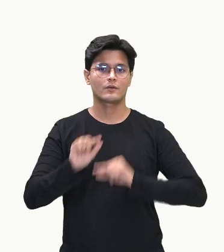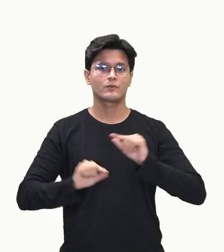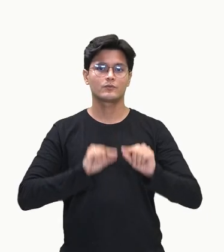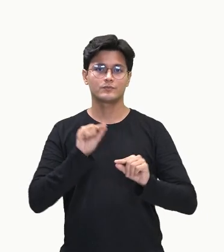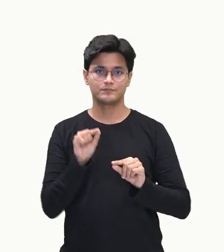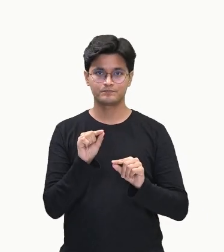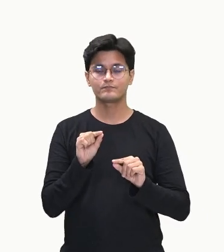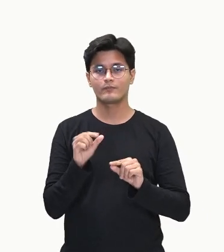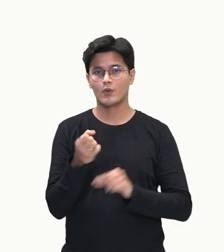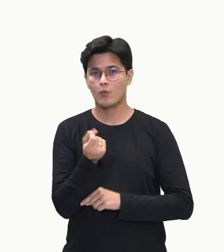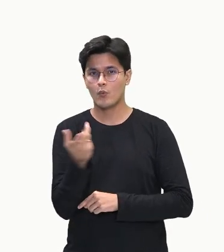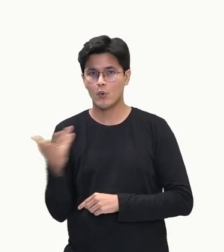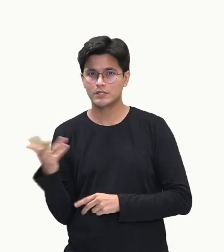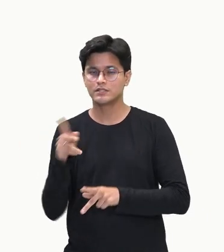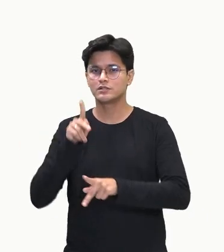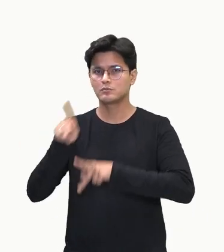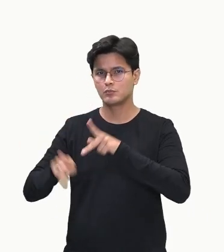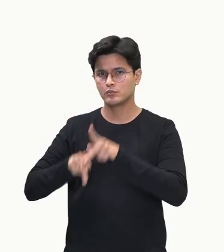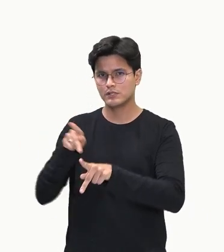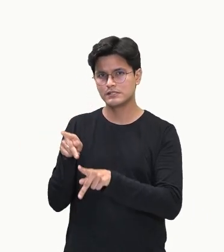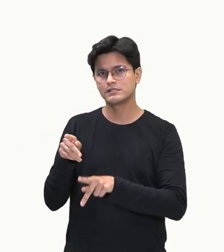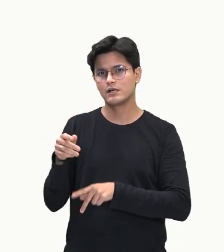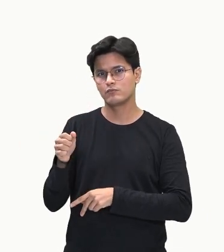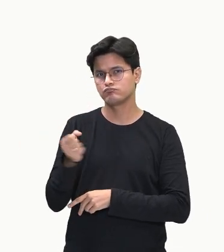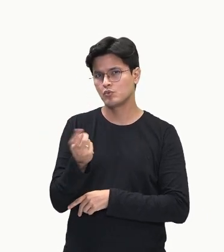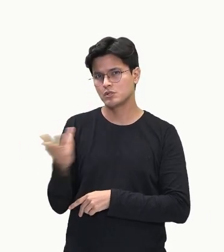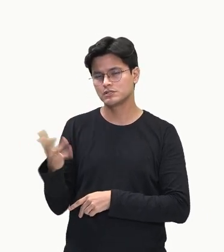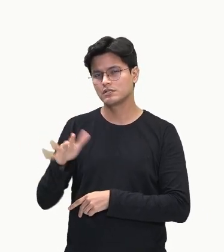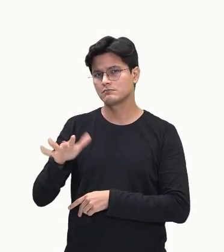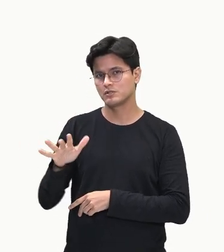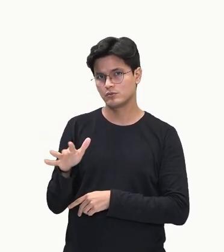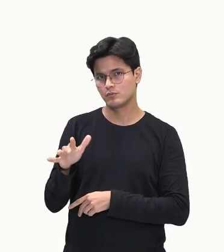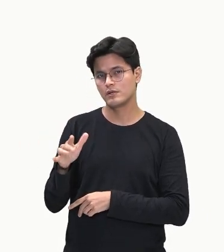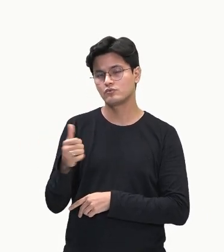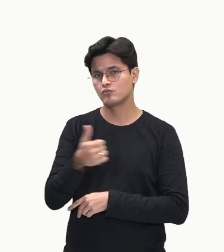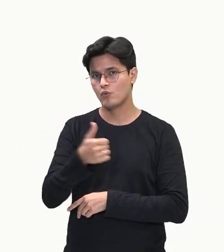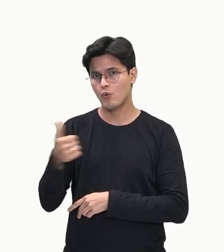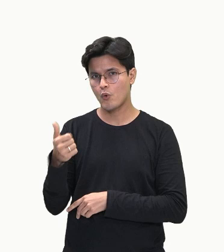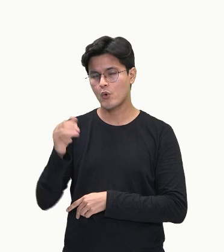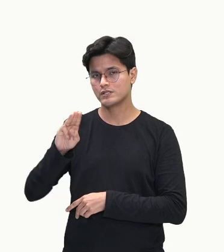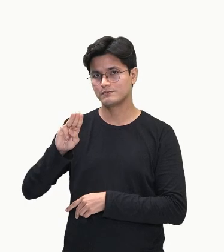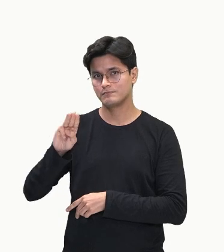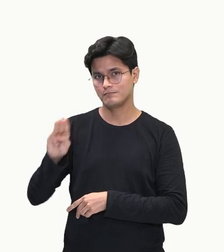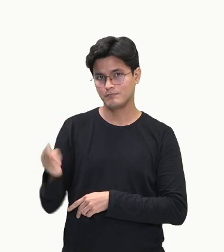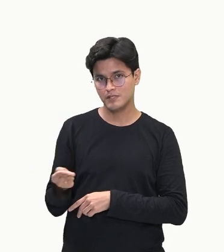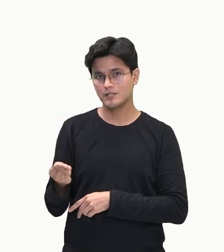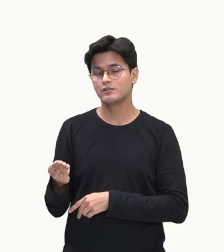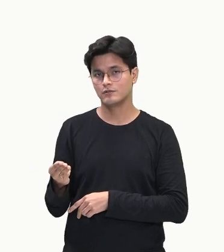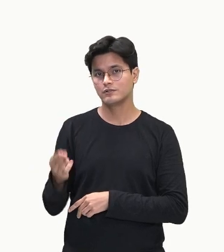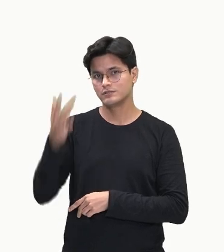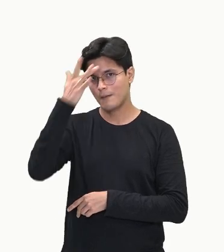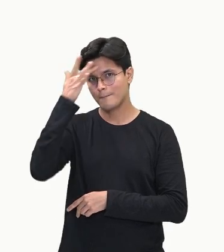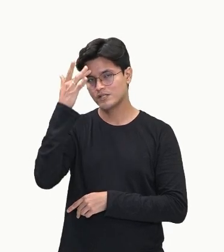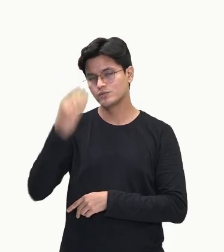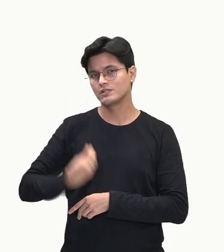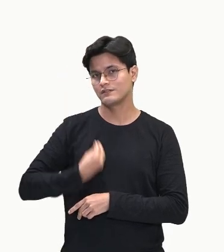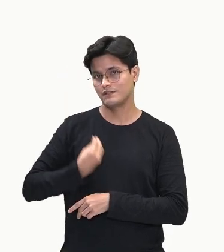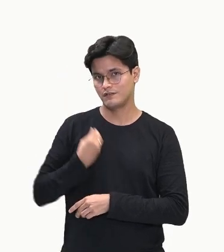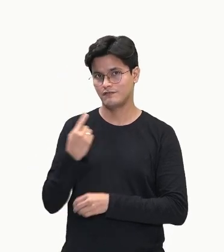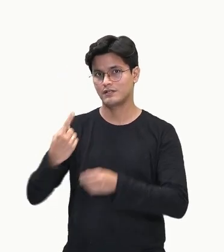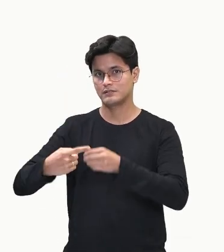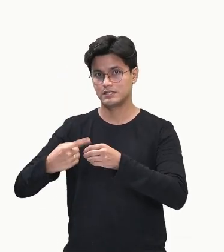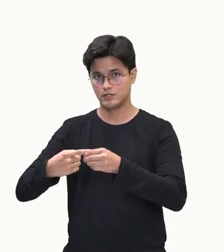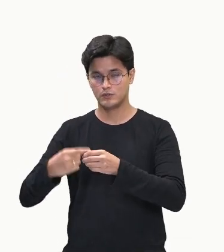uma população de um pouco mais de 11 milhões de habitantes no município de São